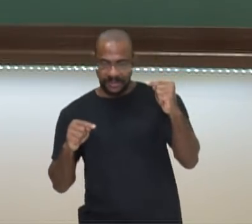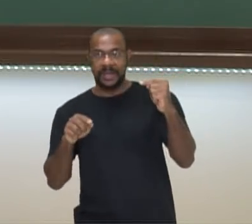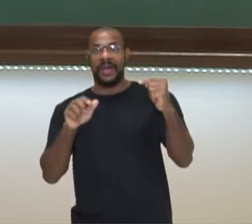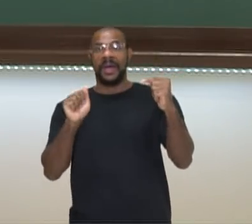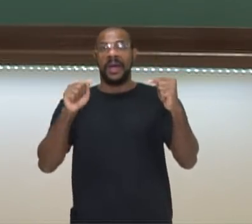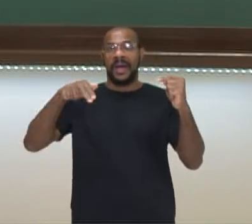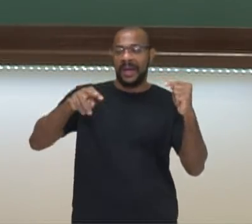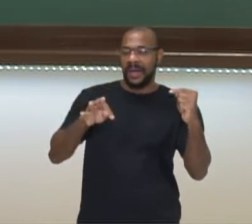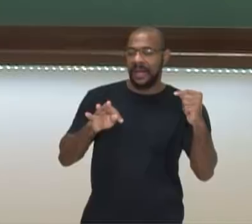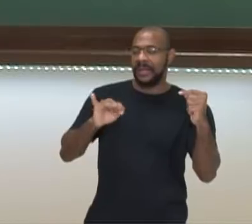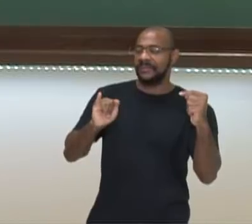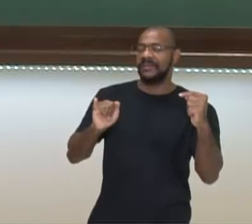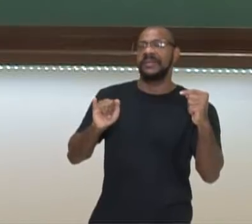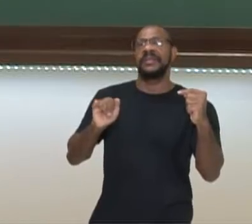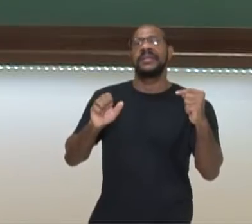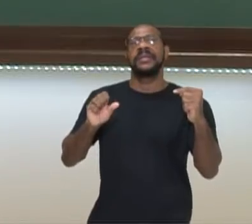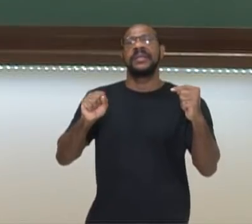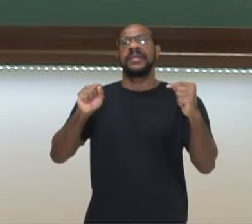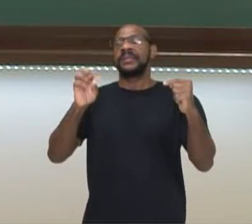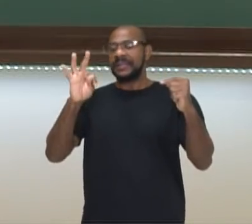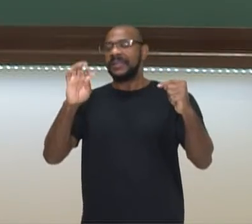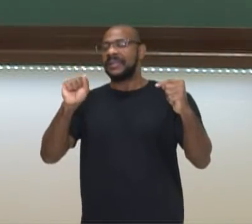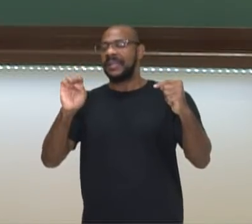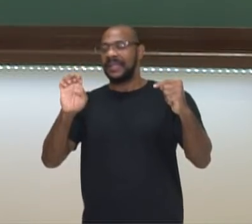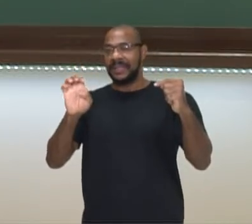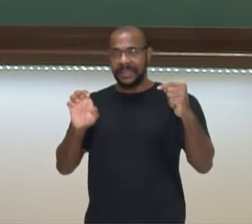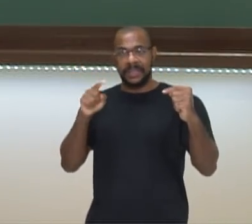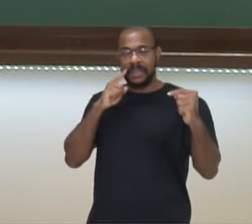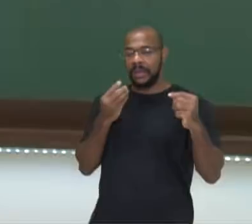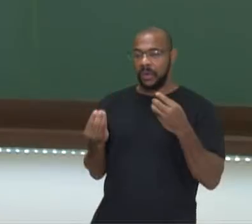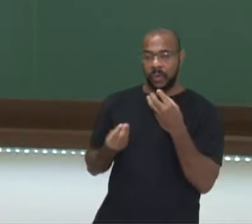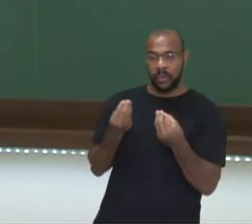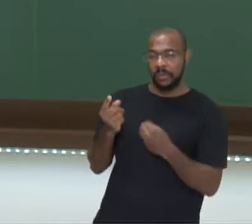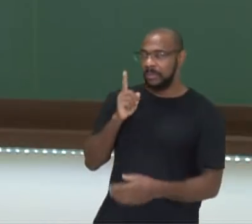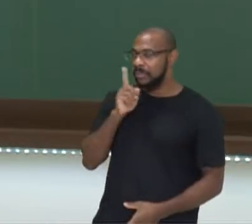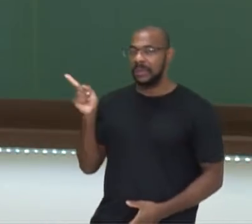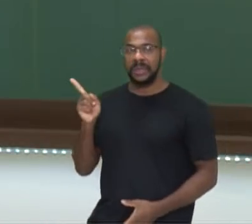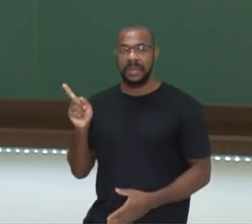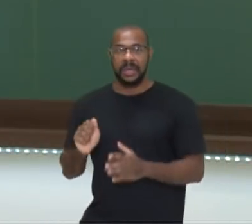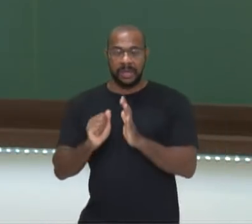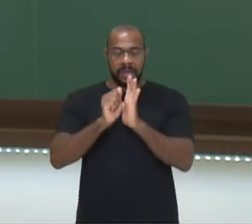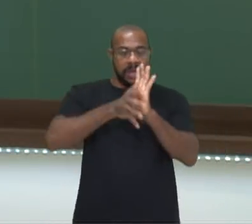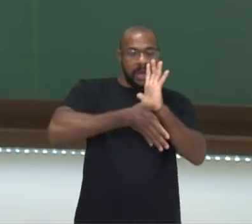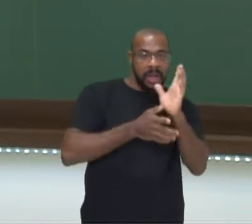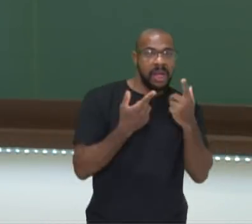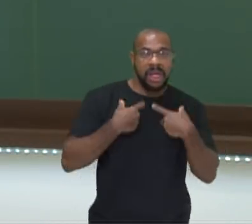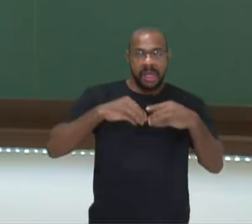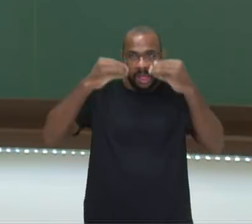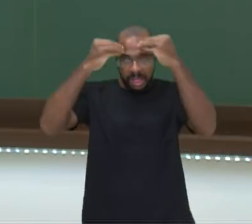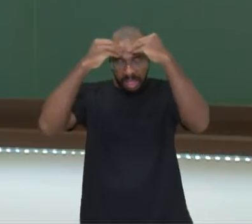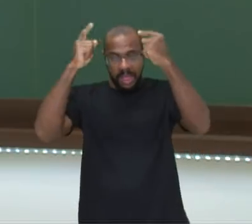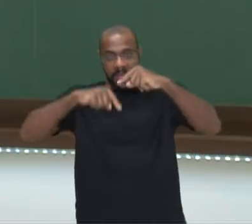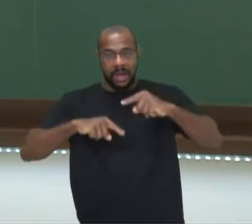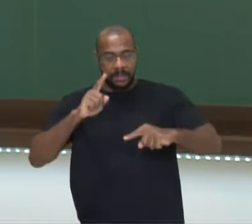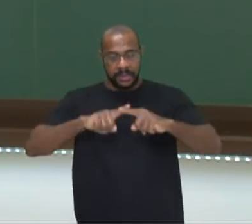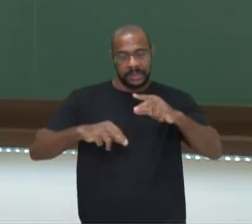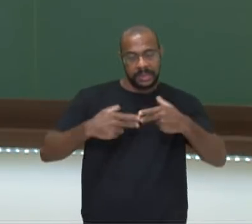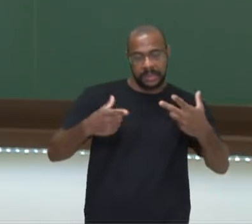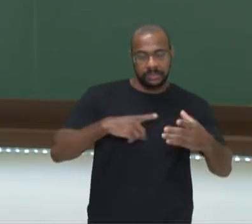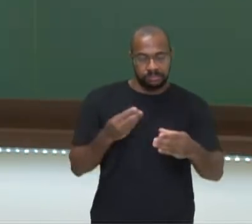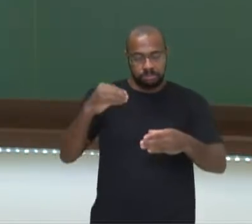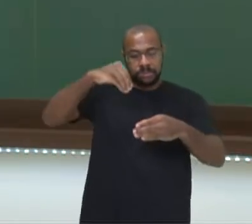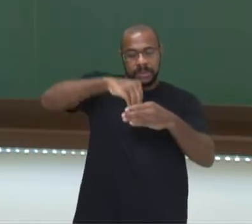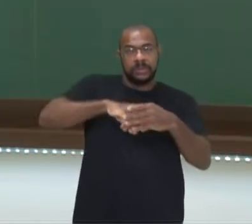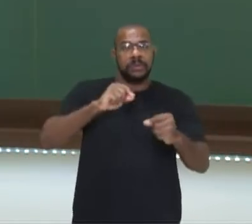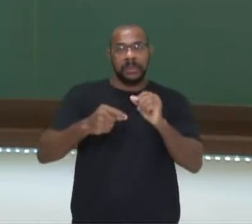bem, aqui nós temos figuras de linguagem também. As figuras de linguagem são recursos expressivos empregados